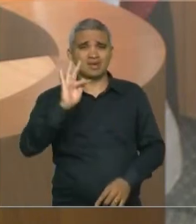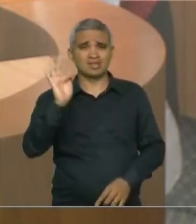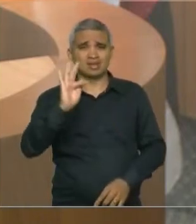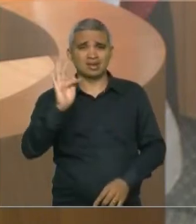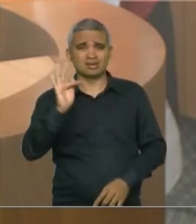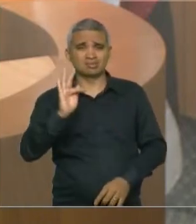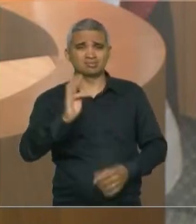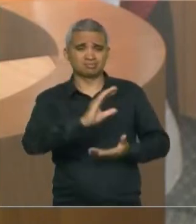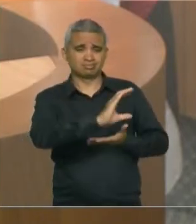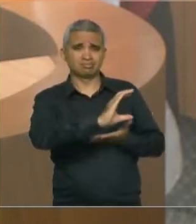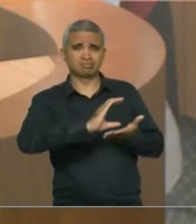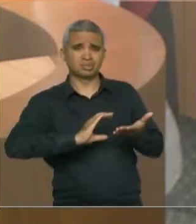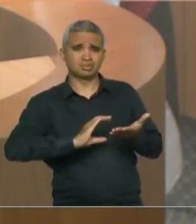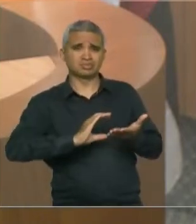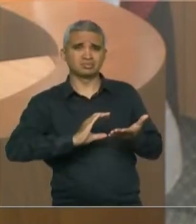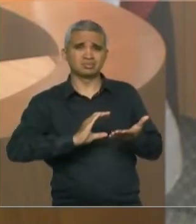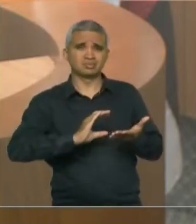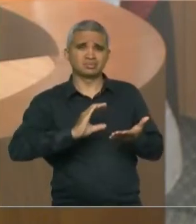menos de